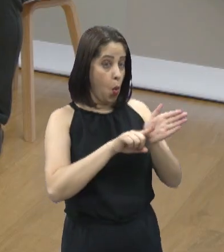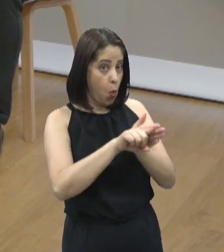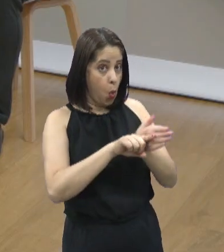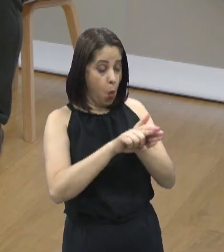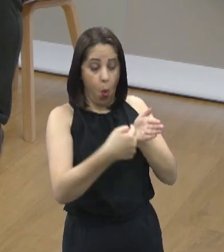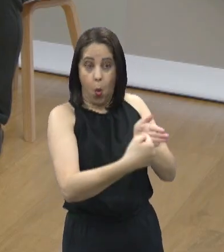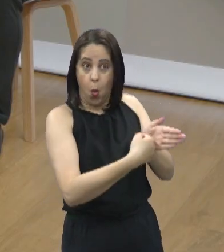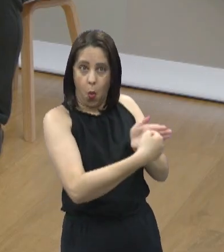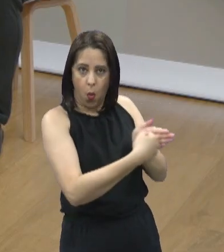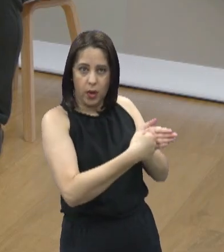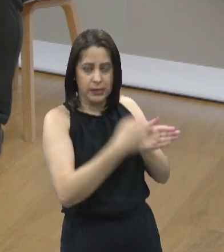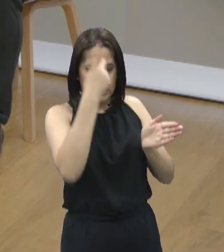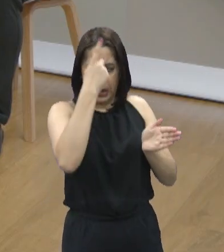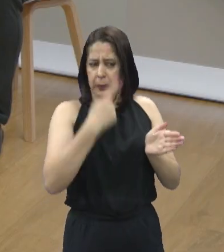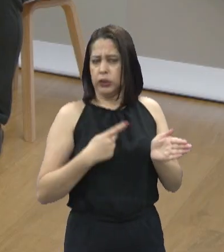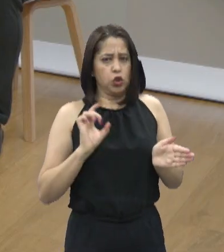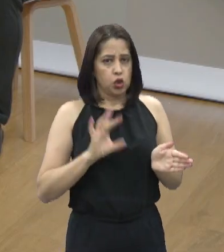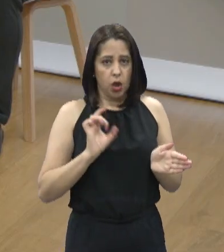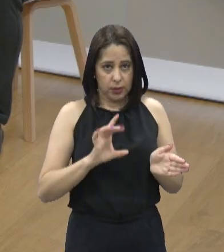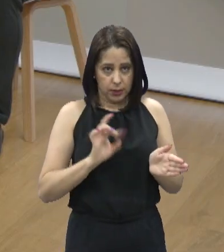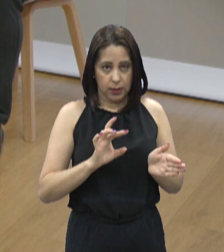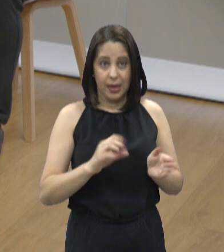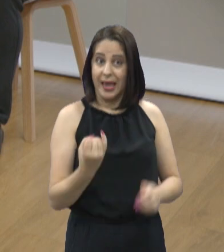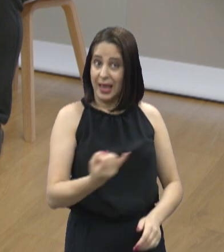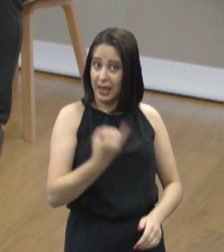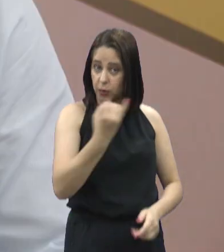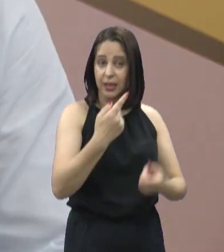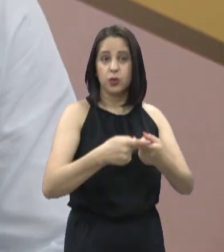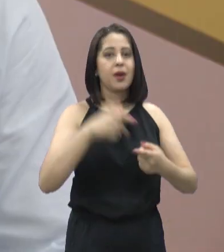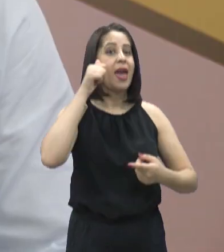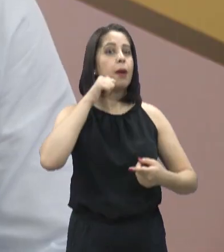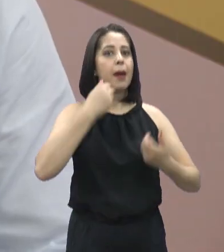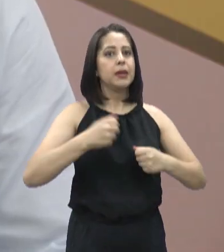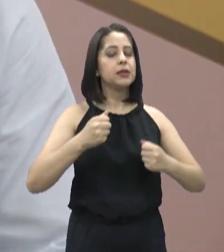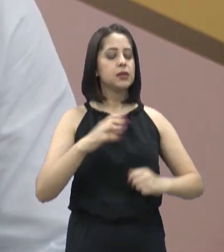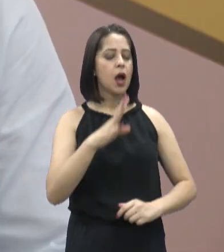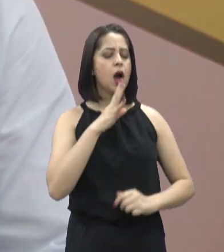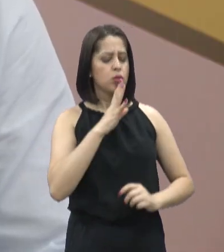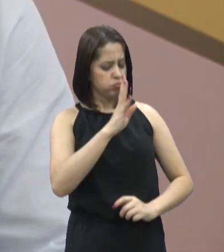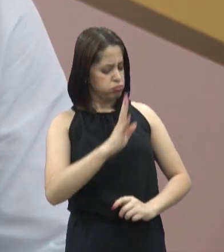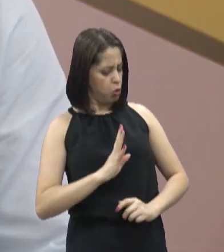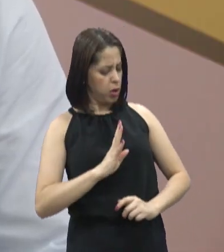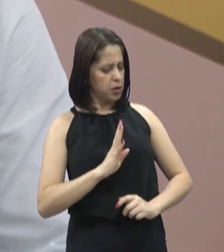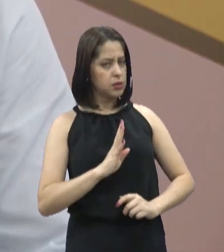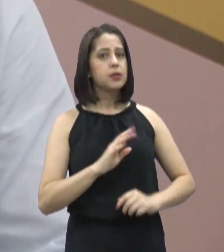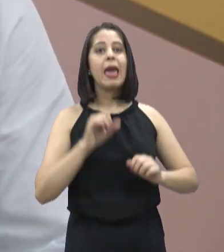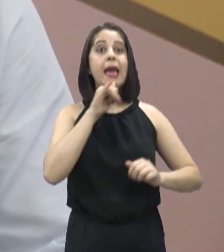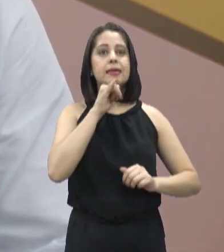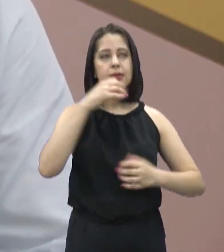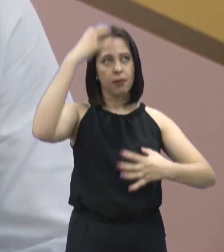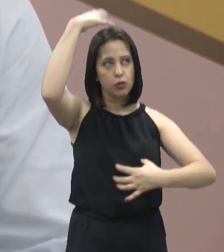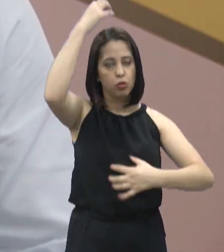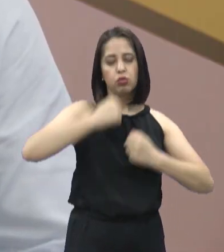né? Porque faz parte de uma rotina da mulher conhecer o próprio corpo. Normalmente a gente indica fazer durante o banho, em